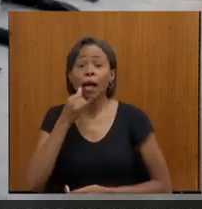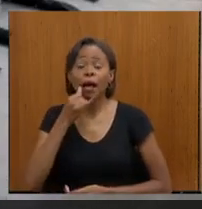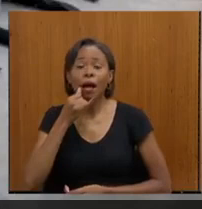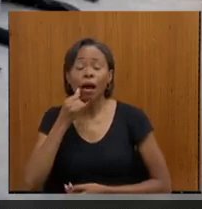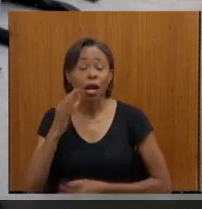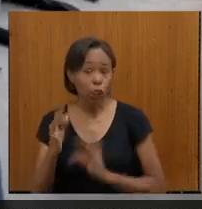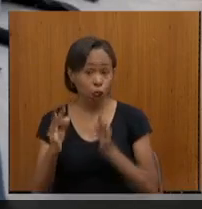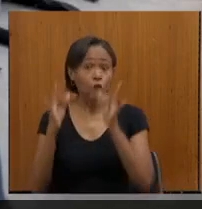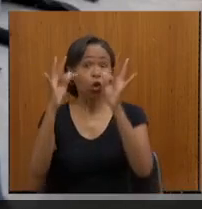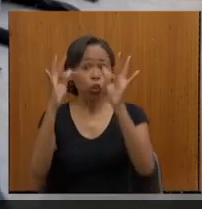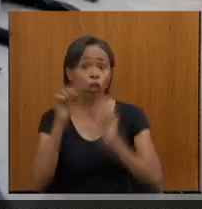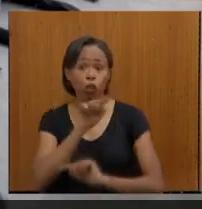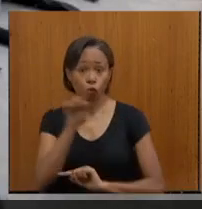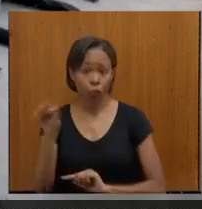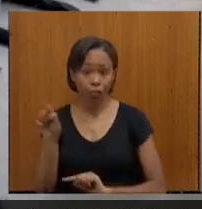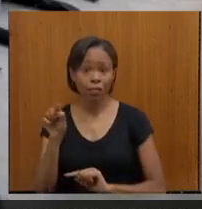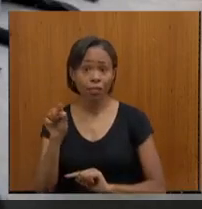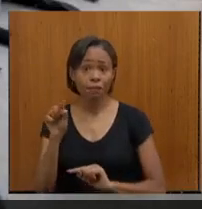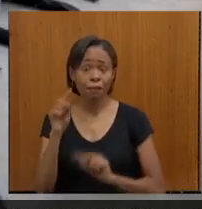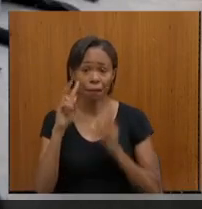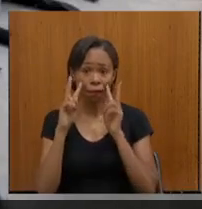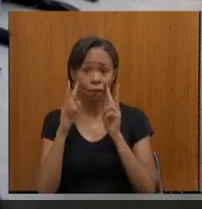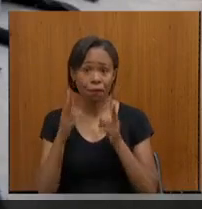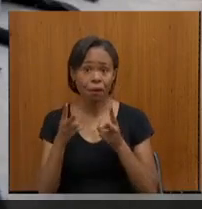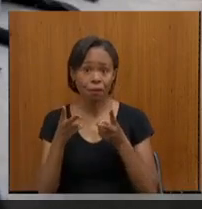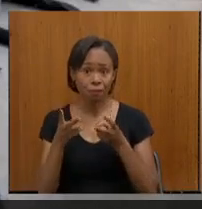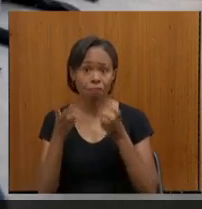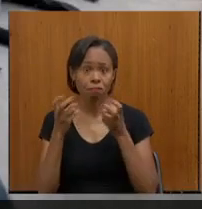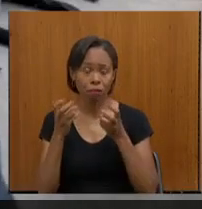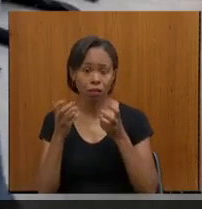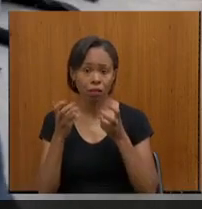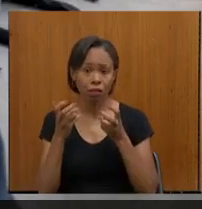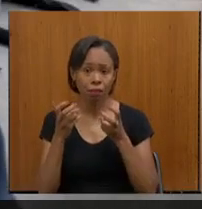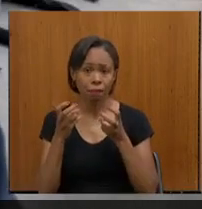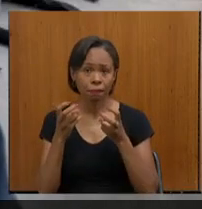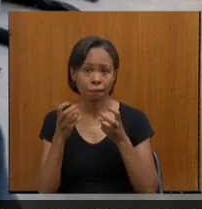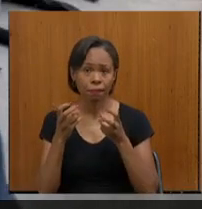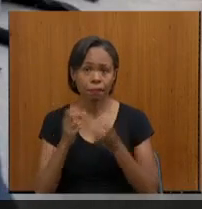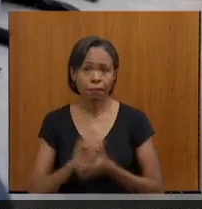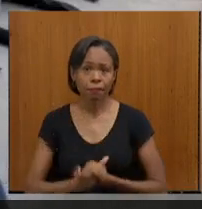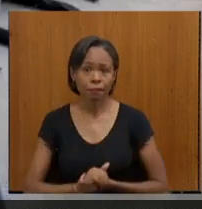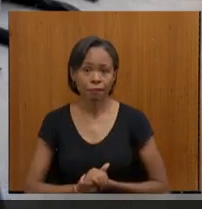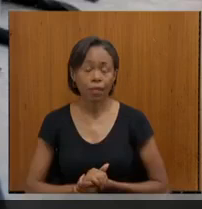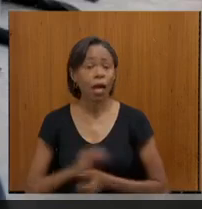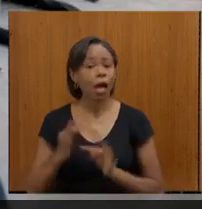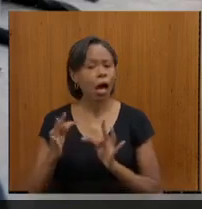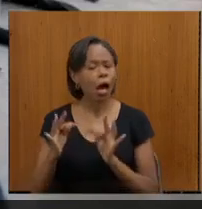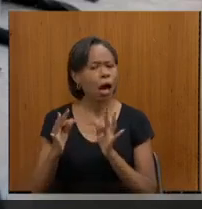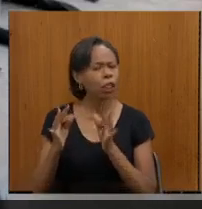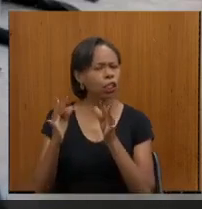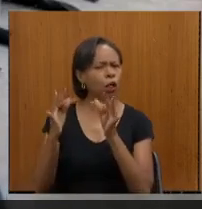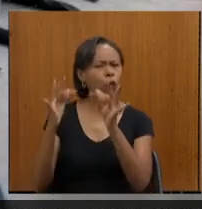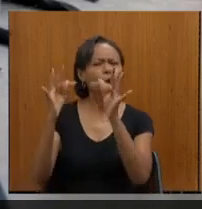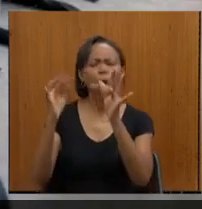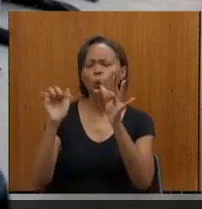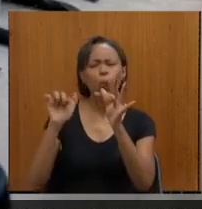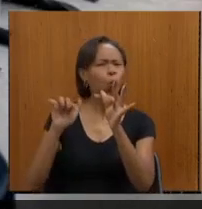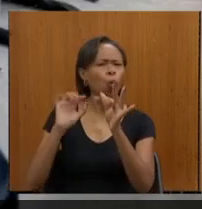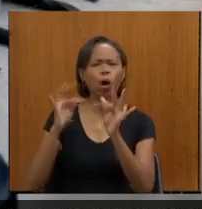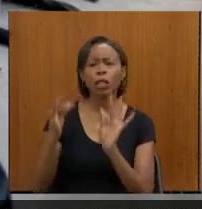sacou chover na tela de trás e a tecnologia que